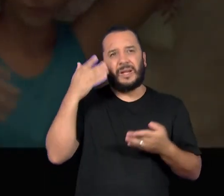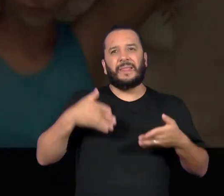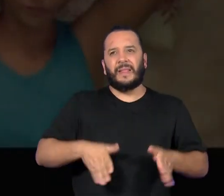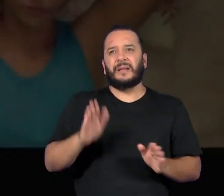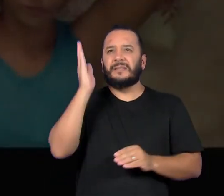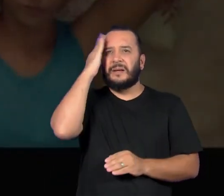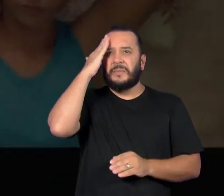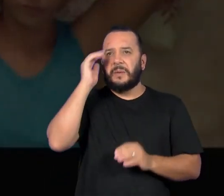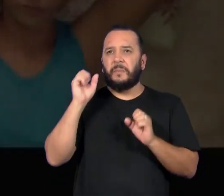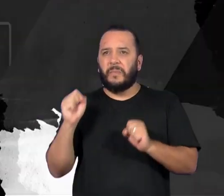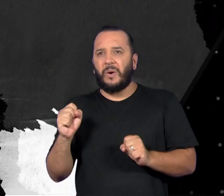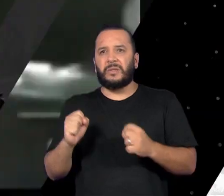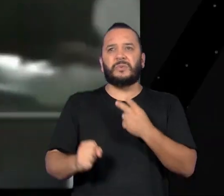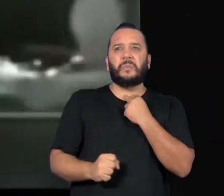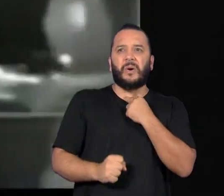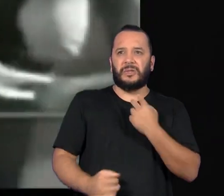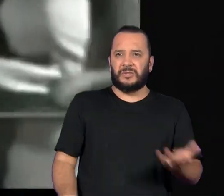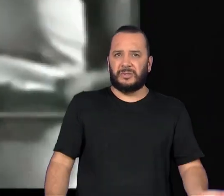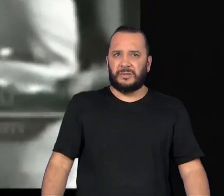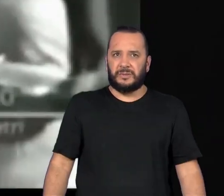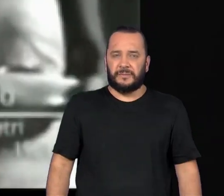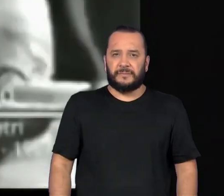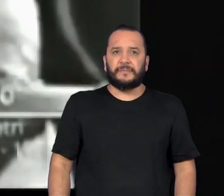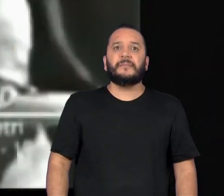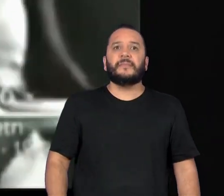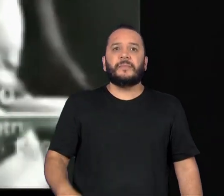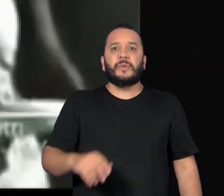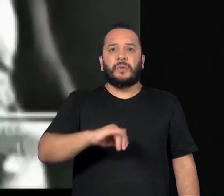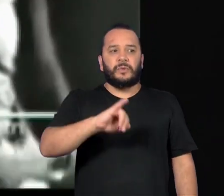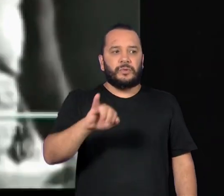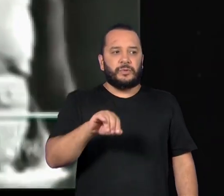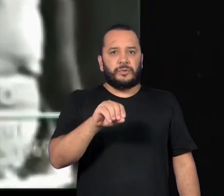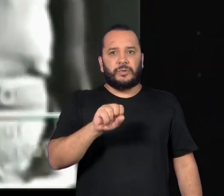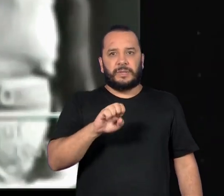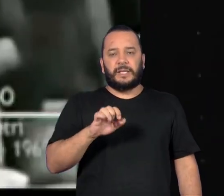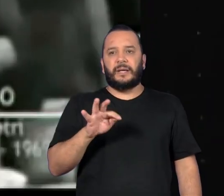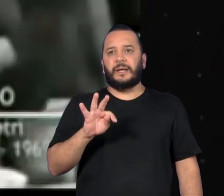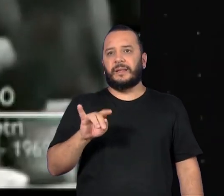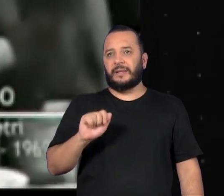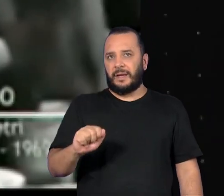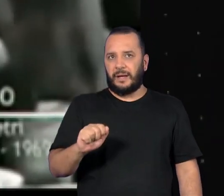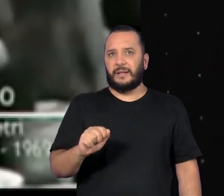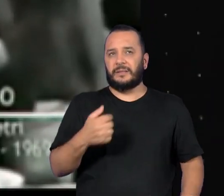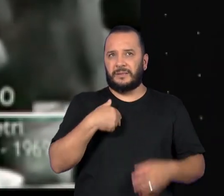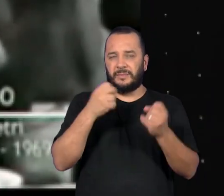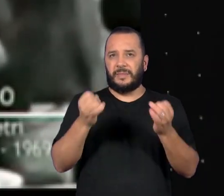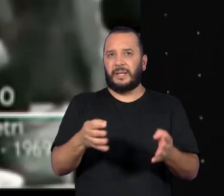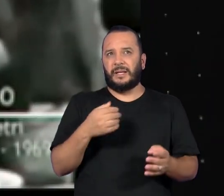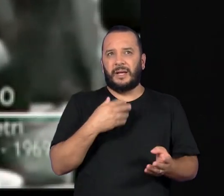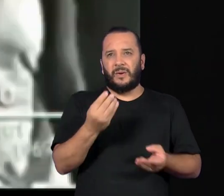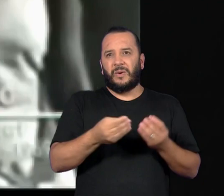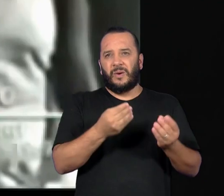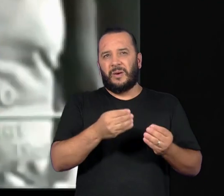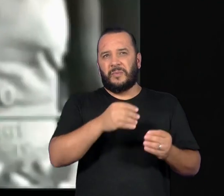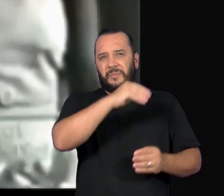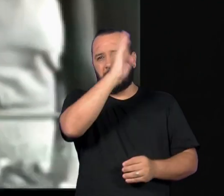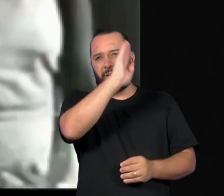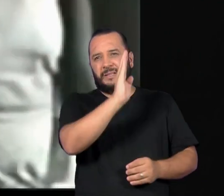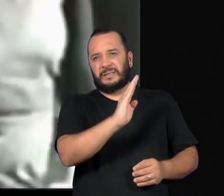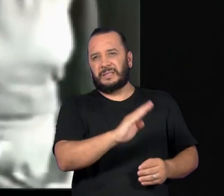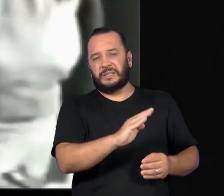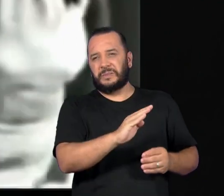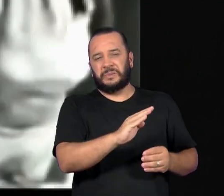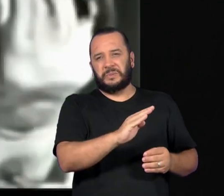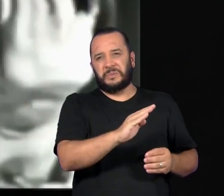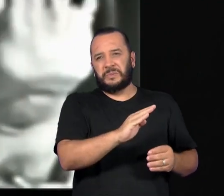o que pode e o que não pode. O Joelzito Araújo, em A Negação do Brasil traz o